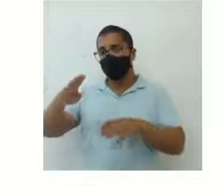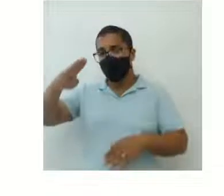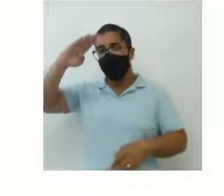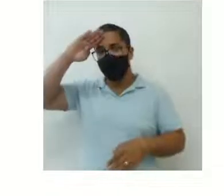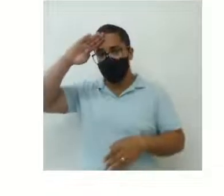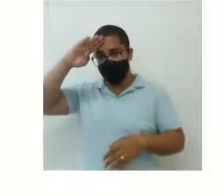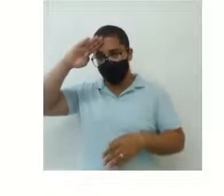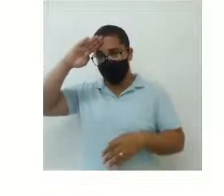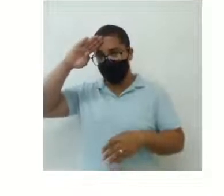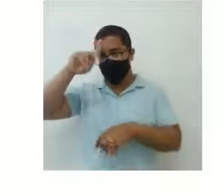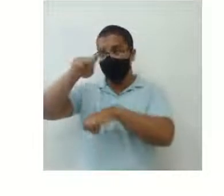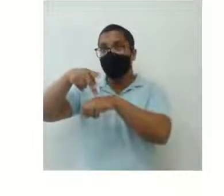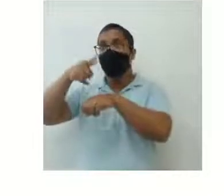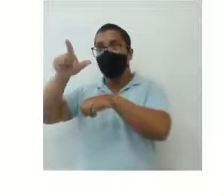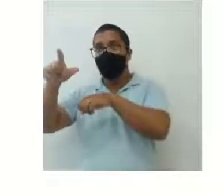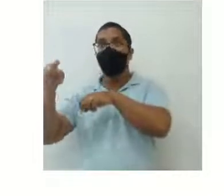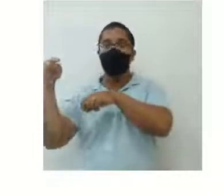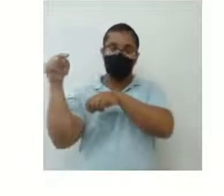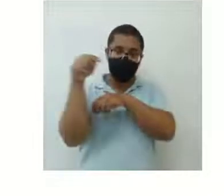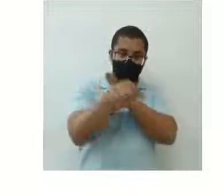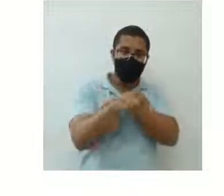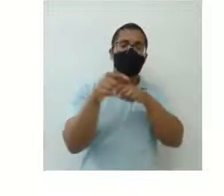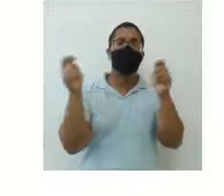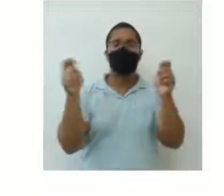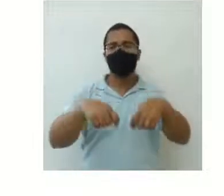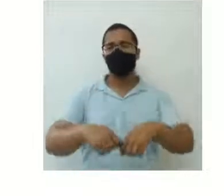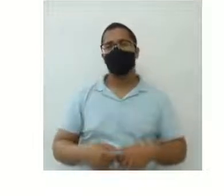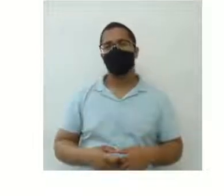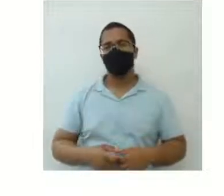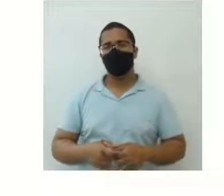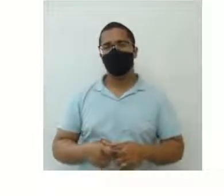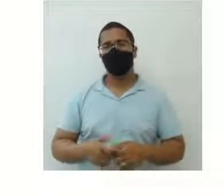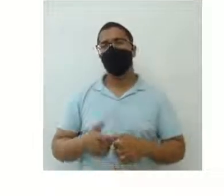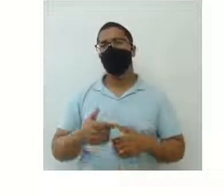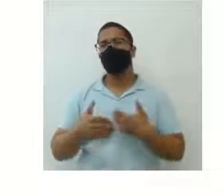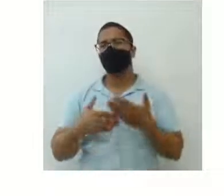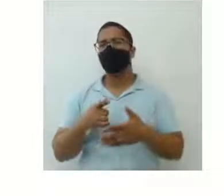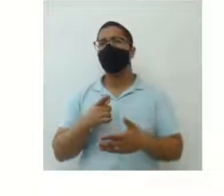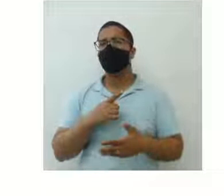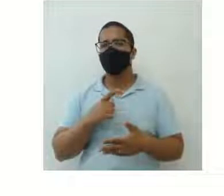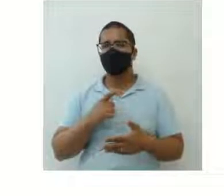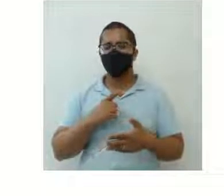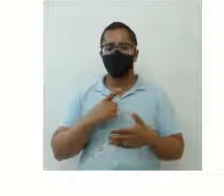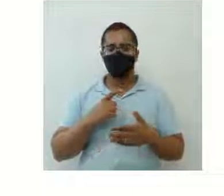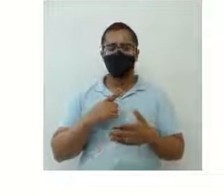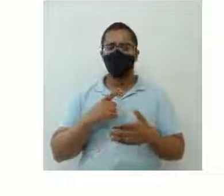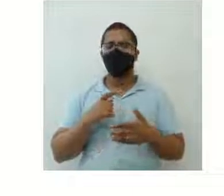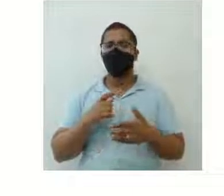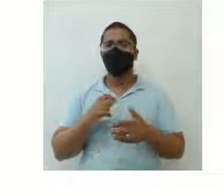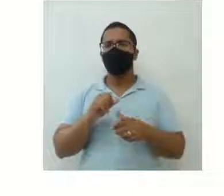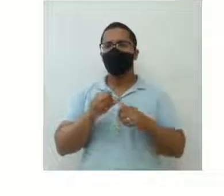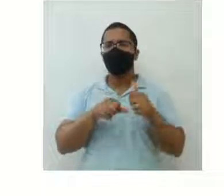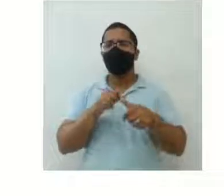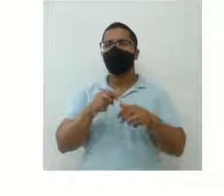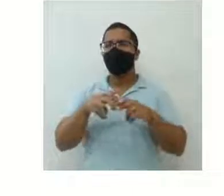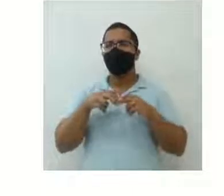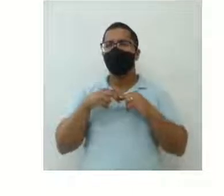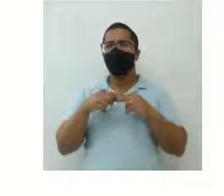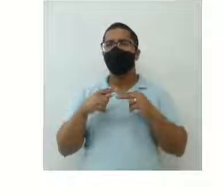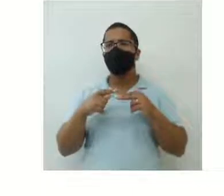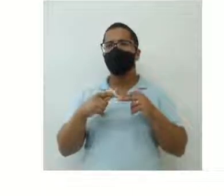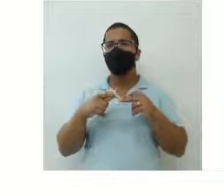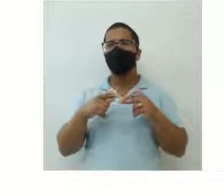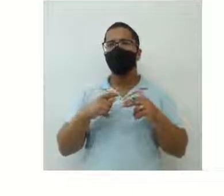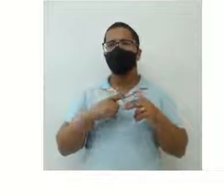território. Pior de tudo, né? Então vem o desdobramento do imperialismo, que promoveu uma acirrada disputa pelo mercado entre